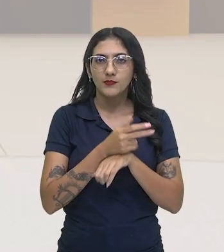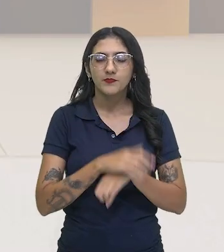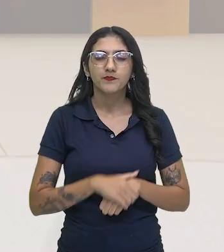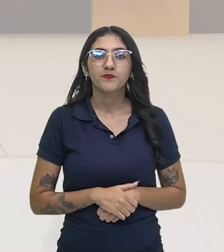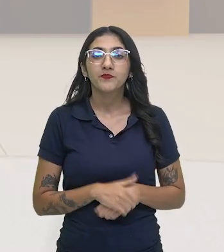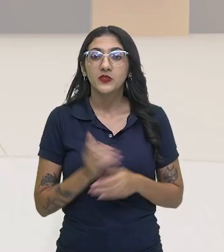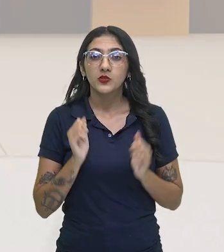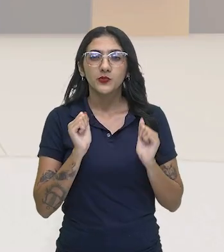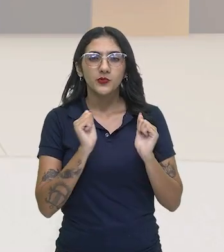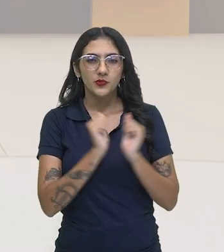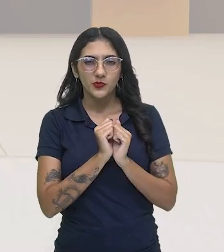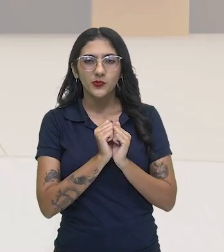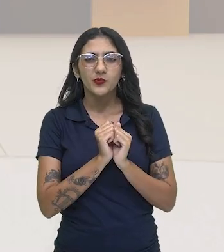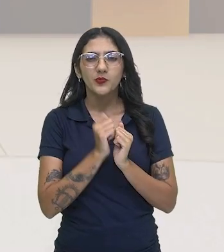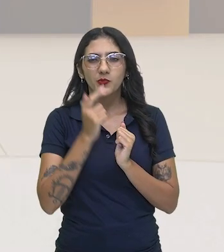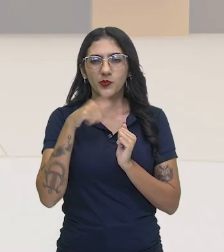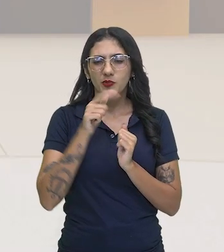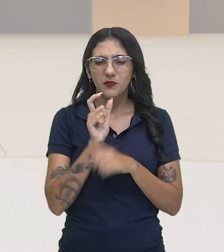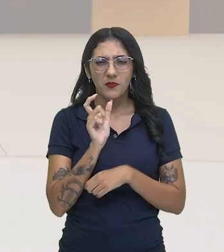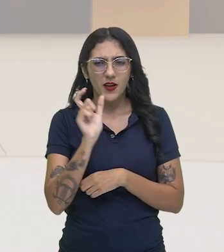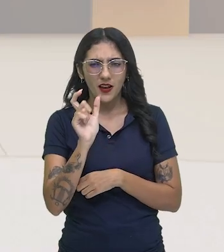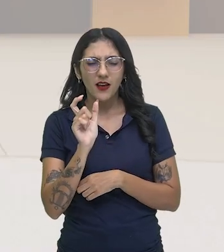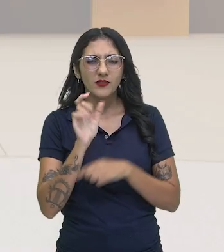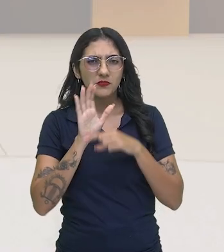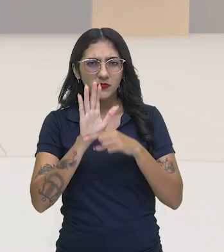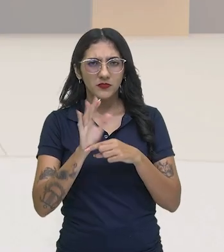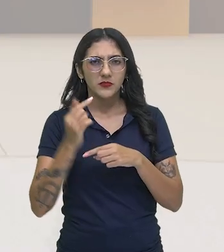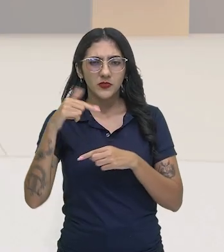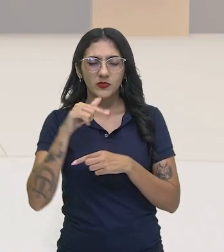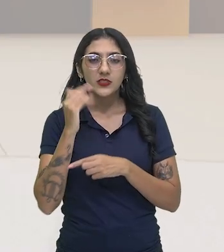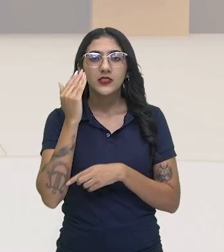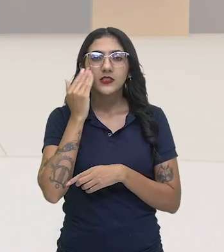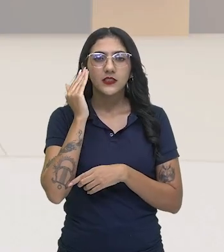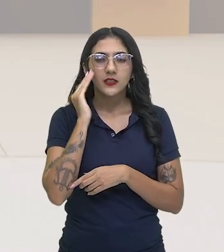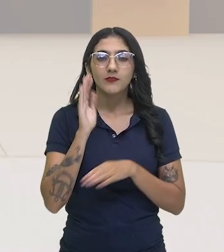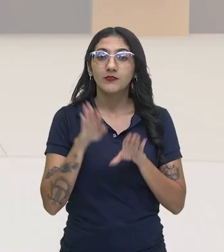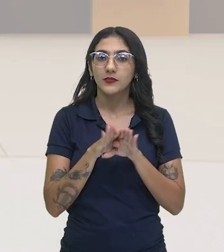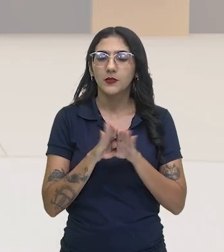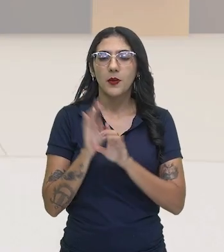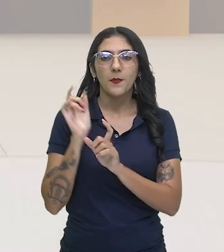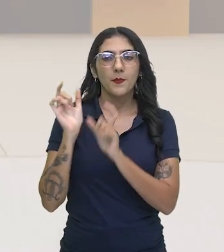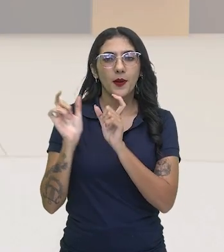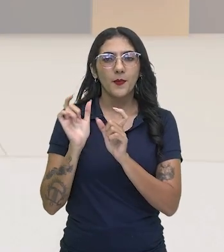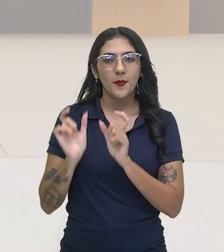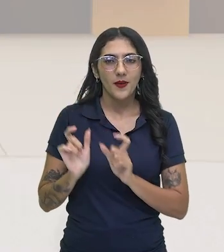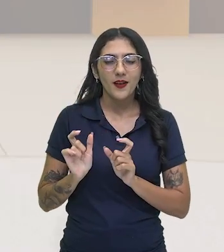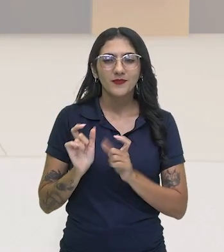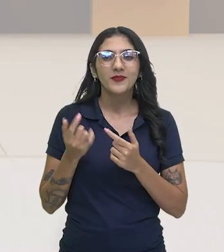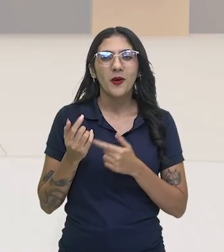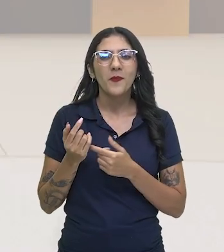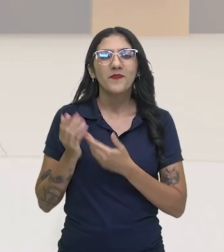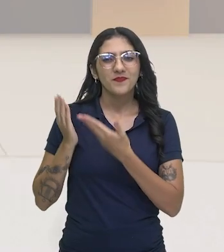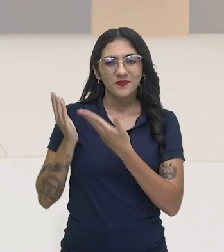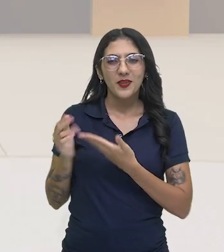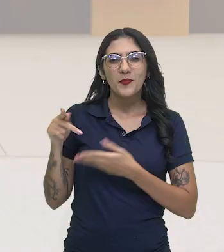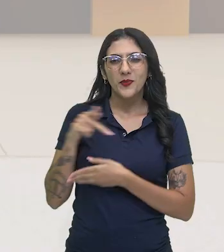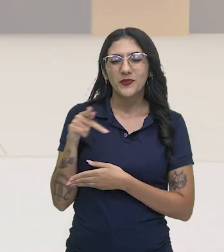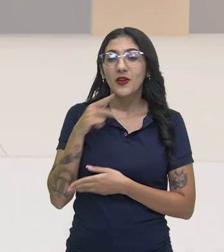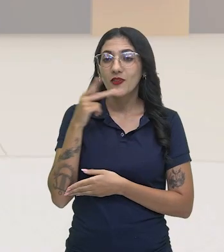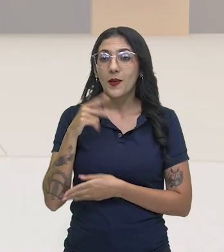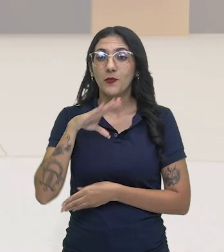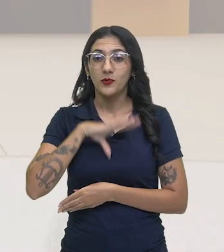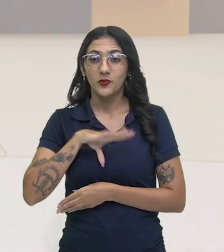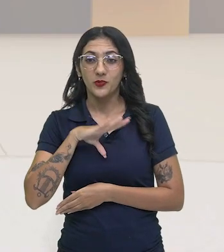esse vocabulário que a gente está apresentando para vocês, as palavras também em inglês. Então a Titi vai apresentar em português e eu vou